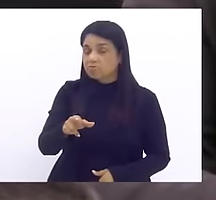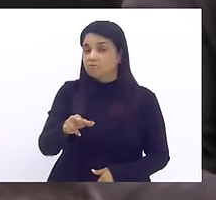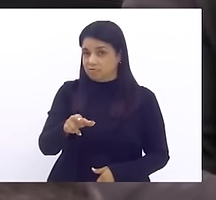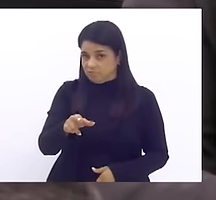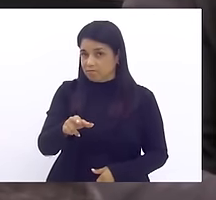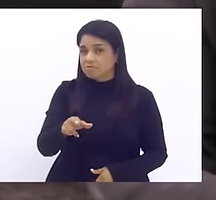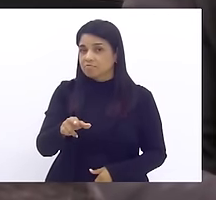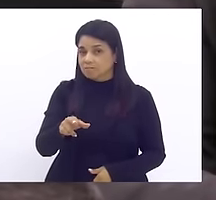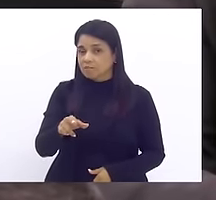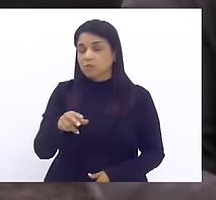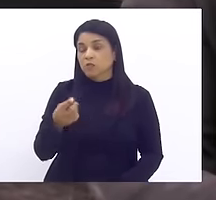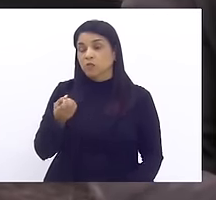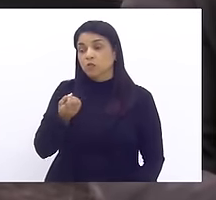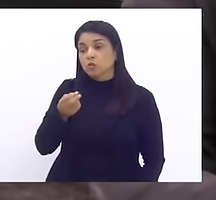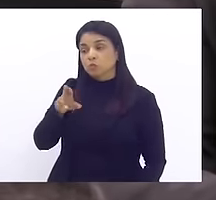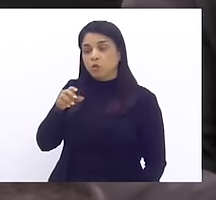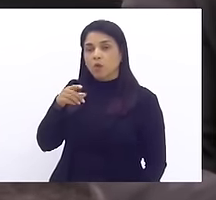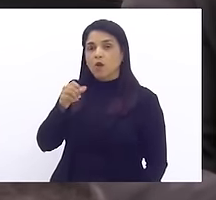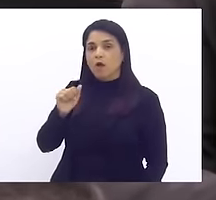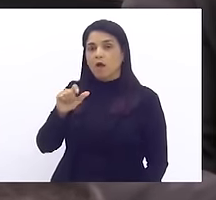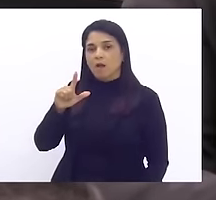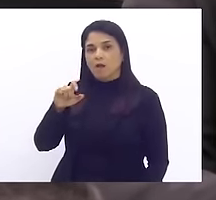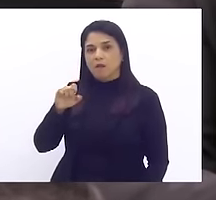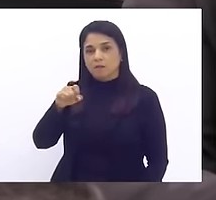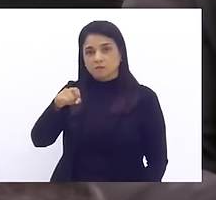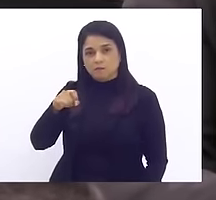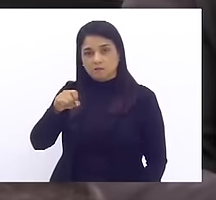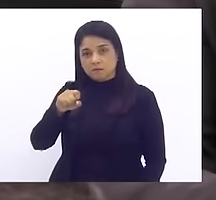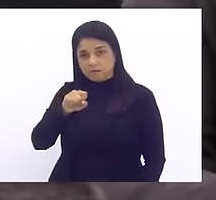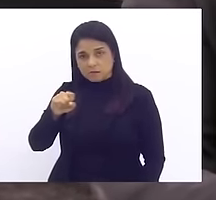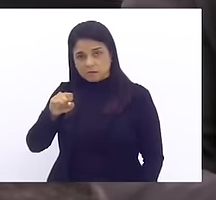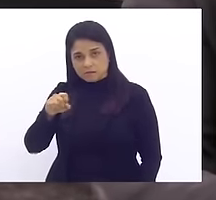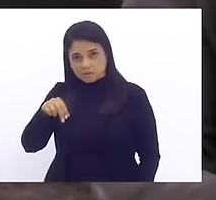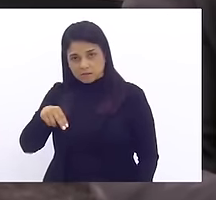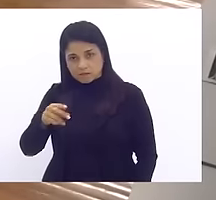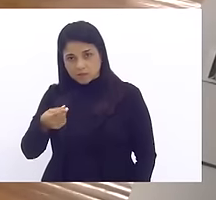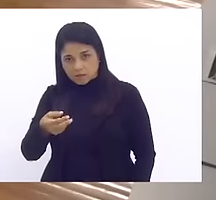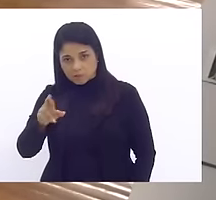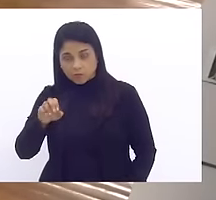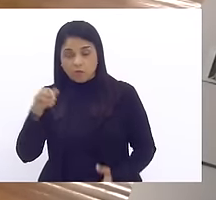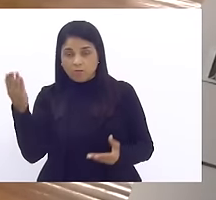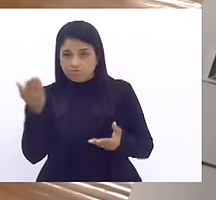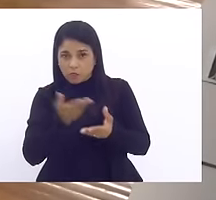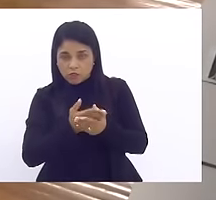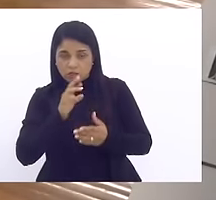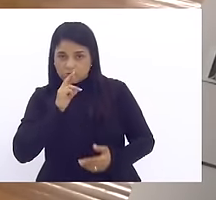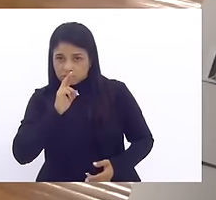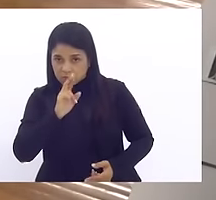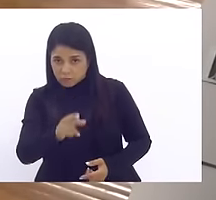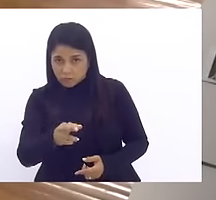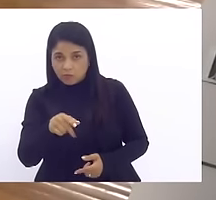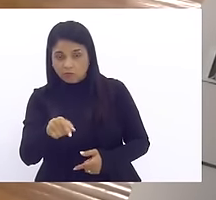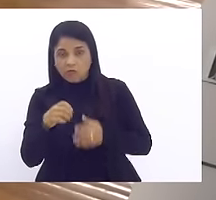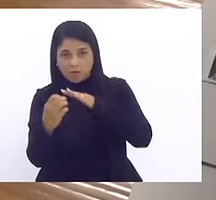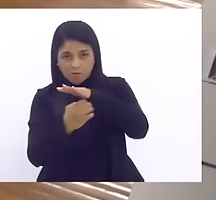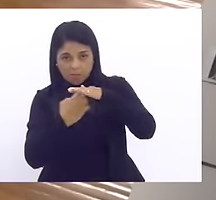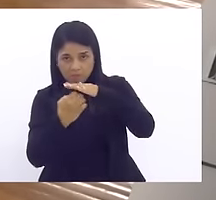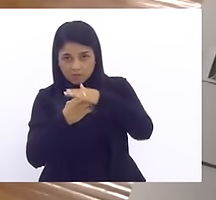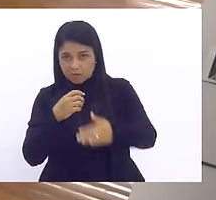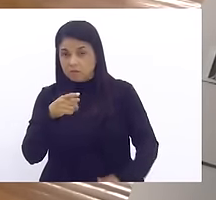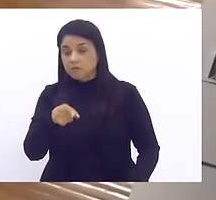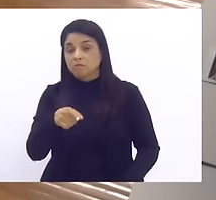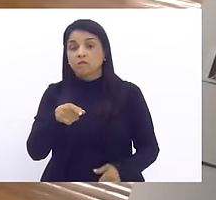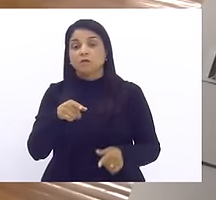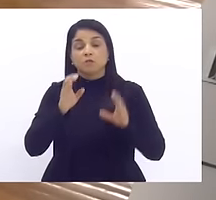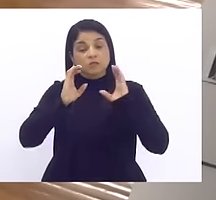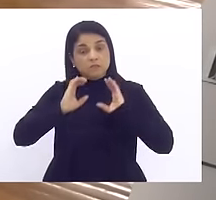que pode falar melhor do que eu responde a muitas ações judiciais em decorrência de inconformidades de